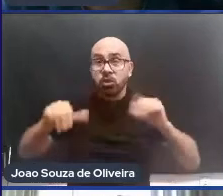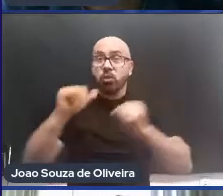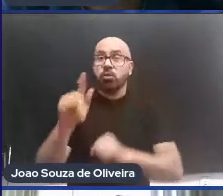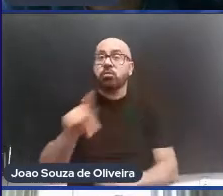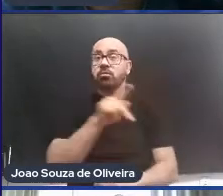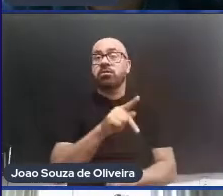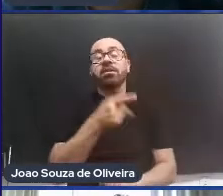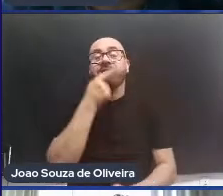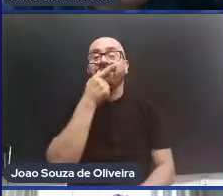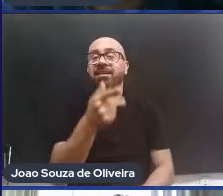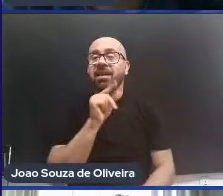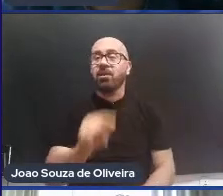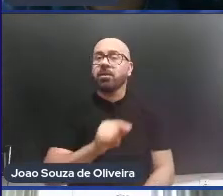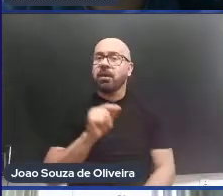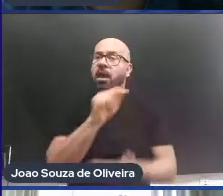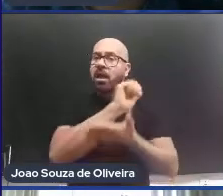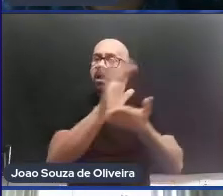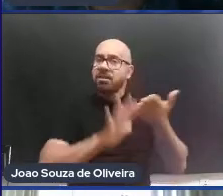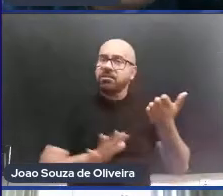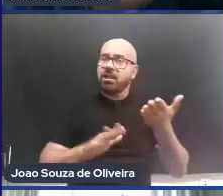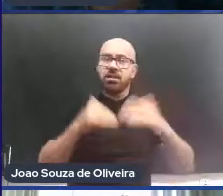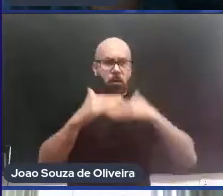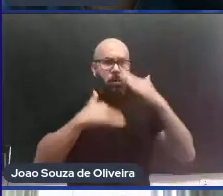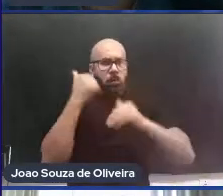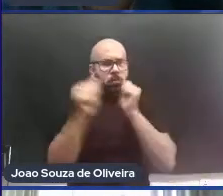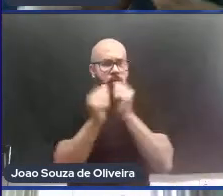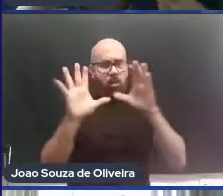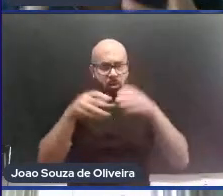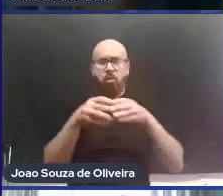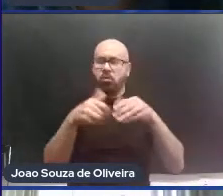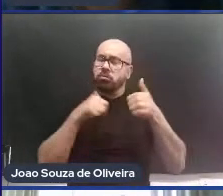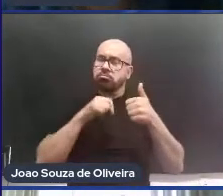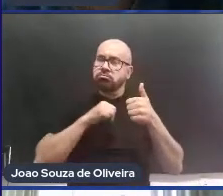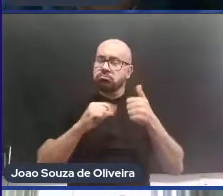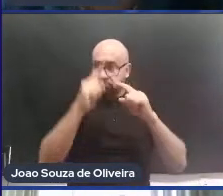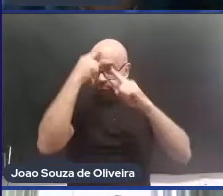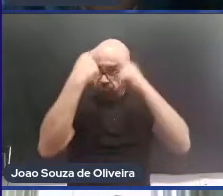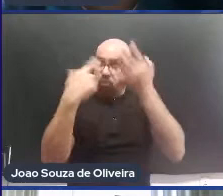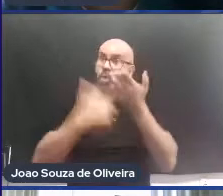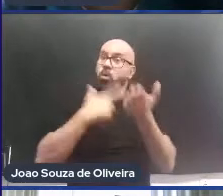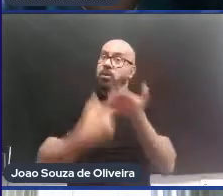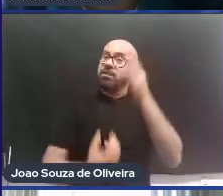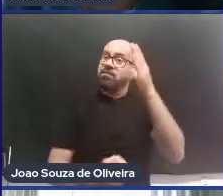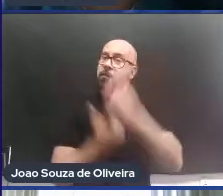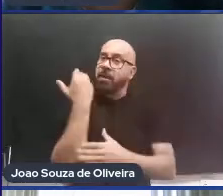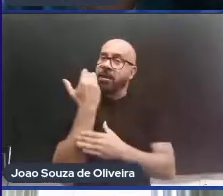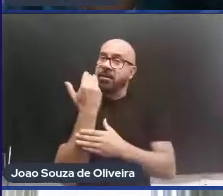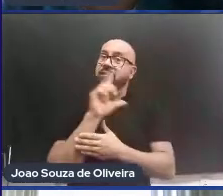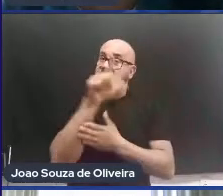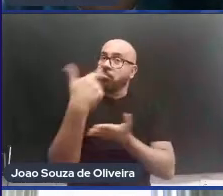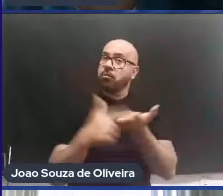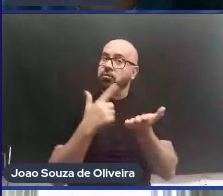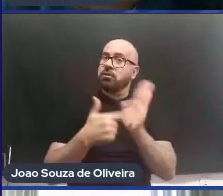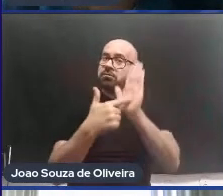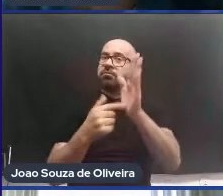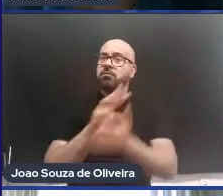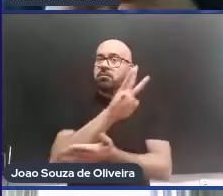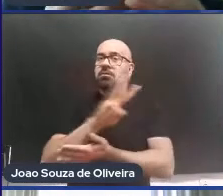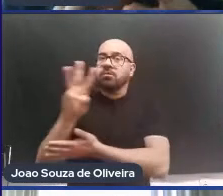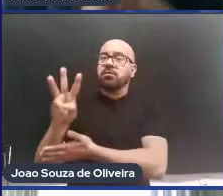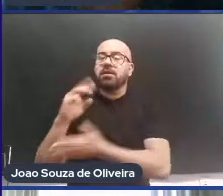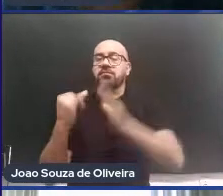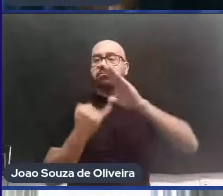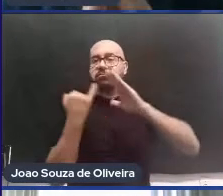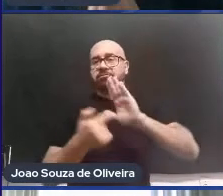disseram que as atividades construída pelo grupo porque a gente cria um livro e logo vai estar disponibilizado no site da